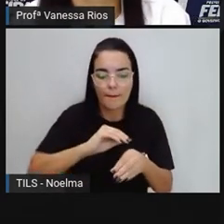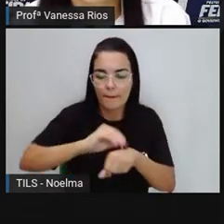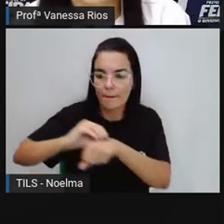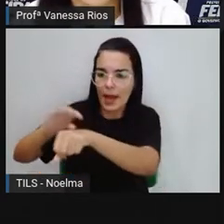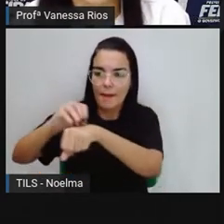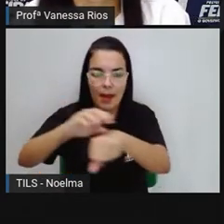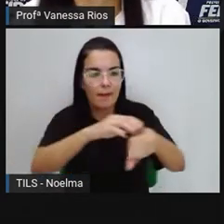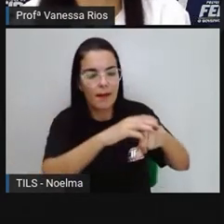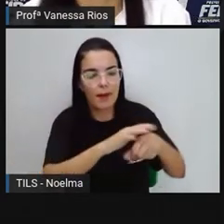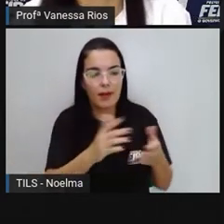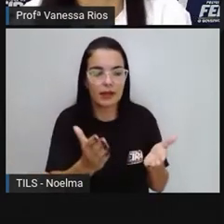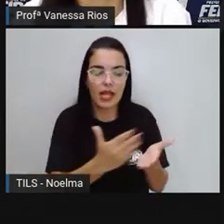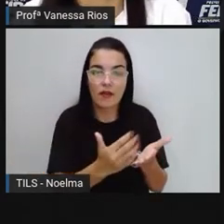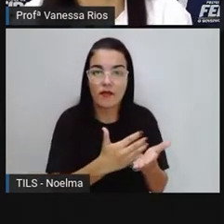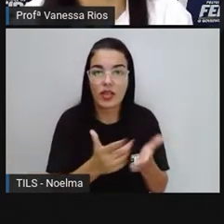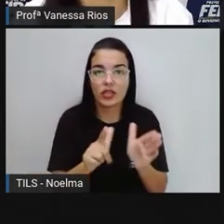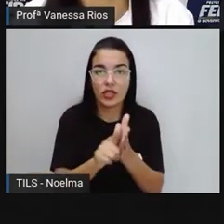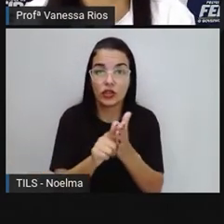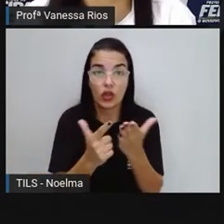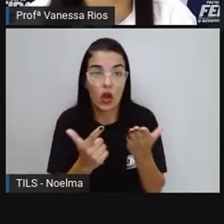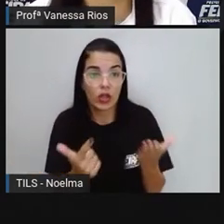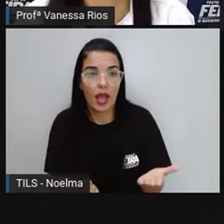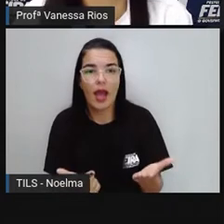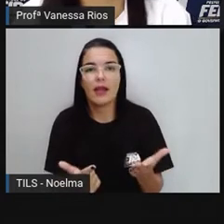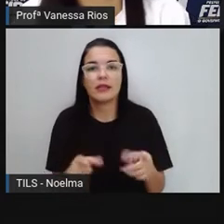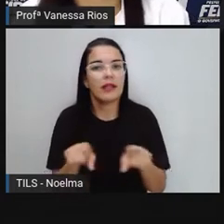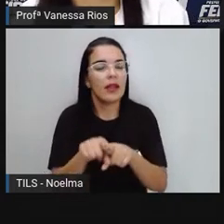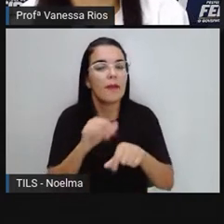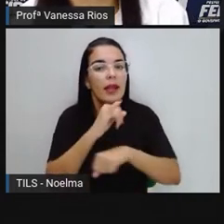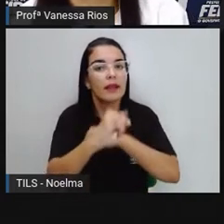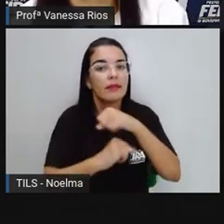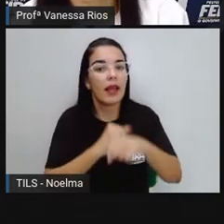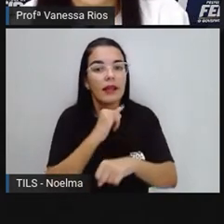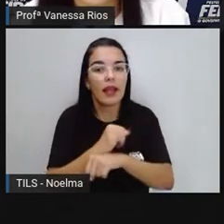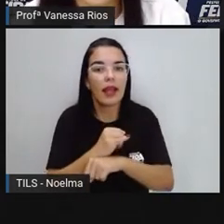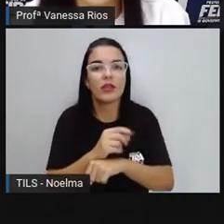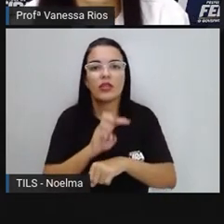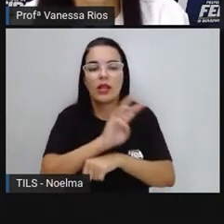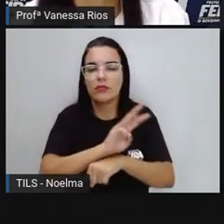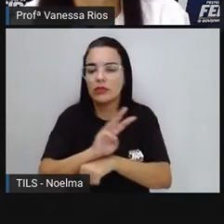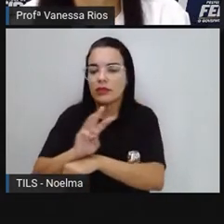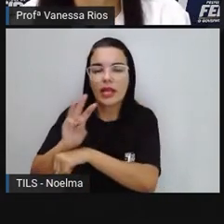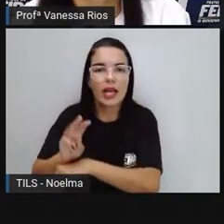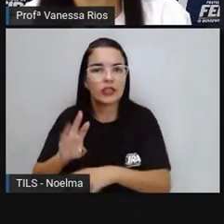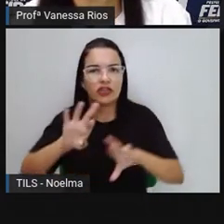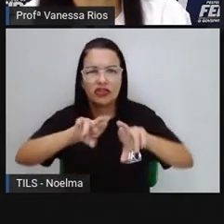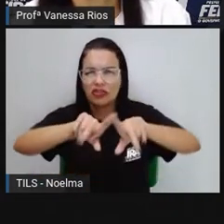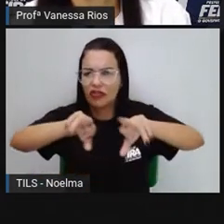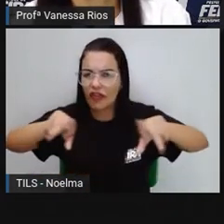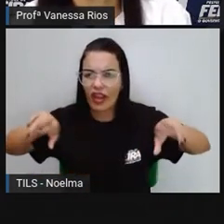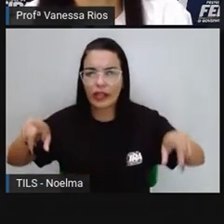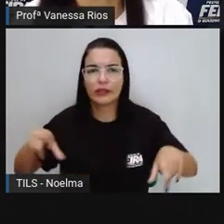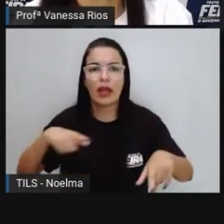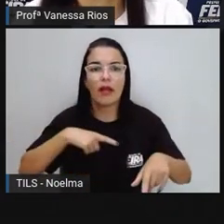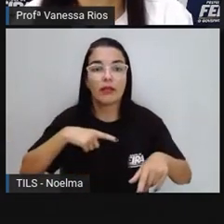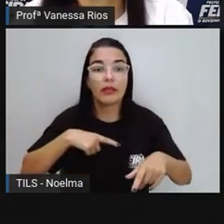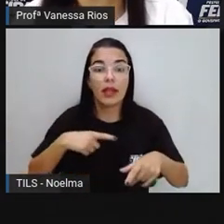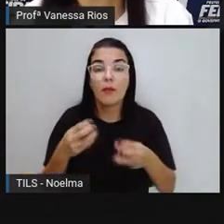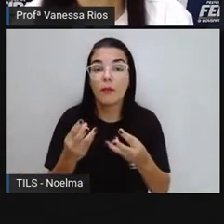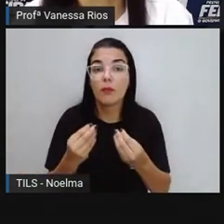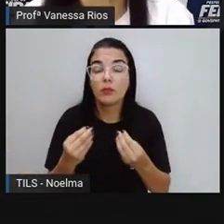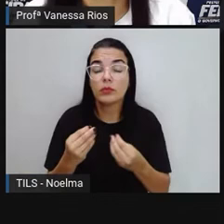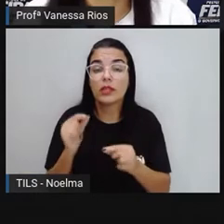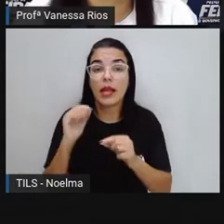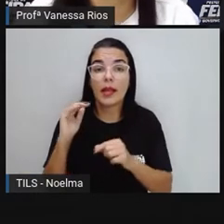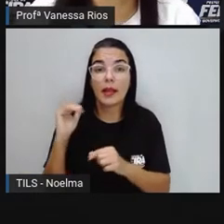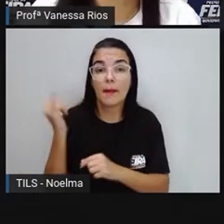periódicos especializados, né? Na própria internet, em diversos tipos de sites, recebendo aí relevância para um